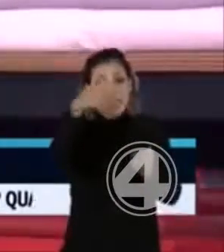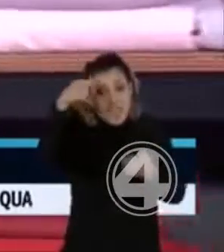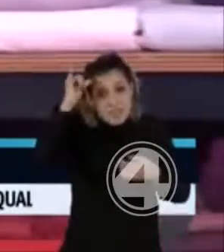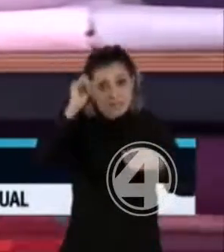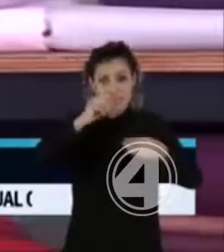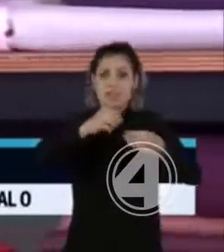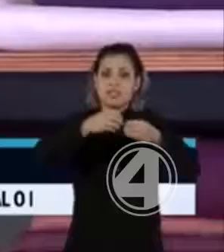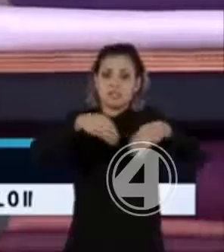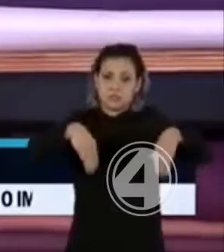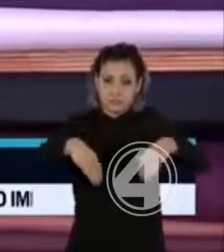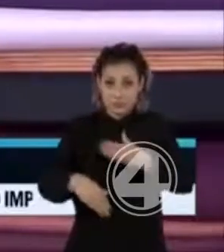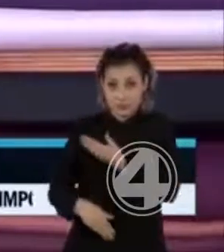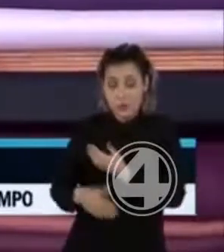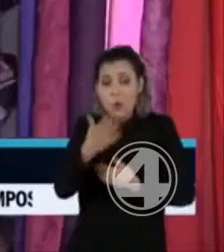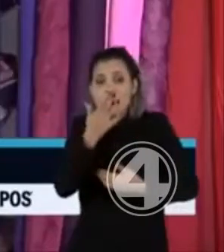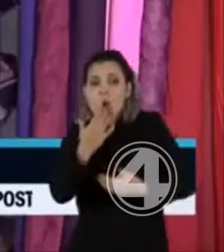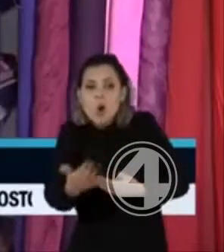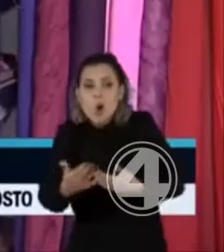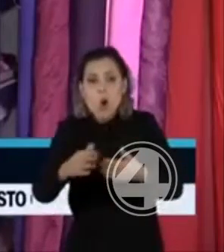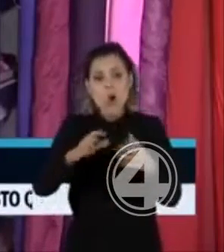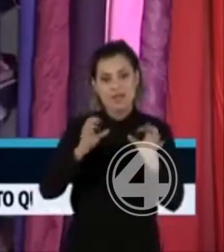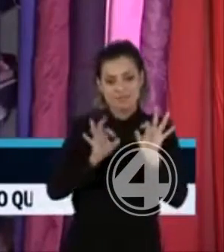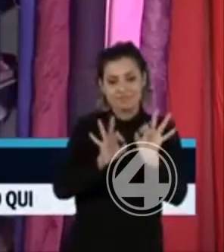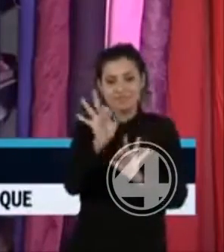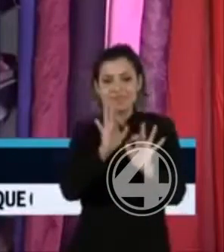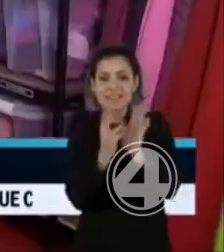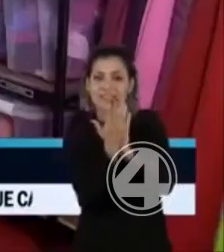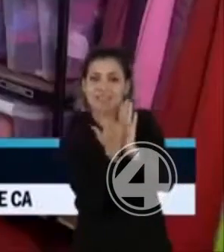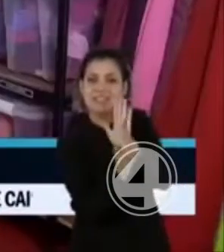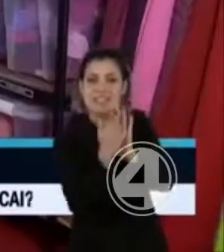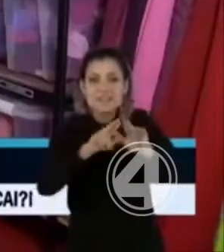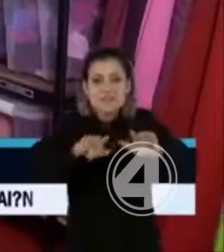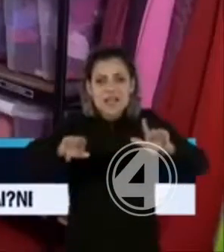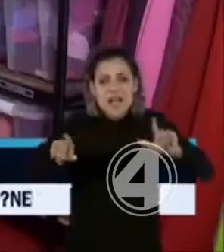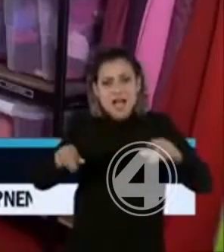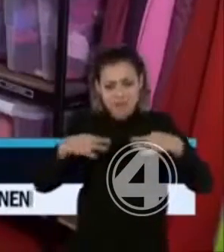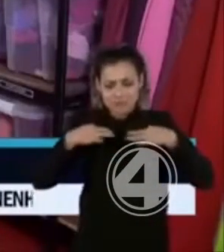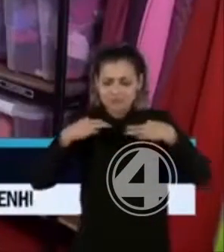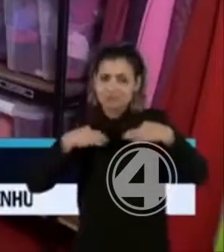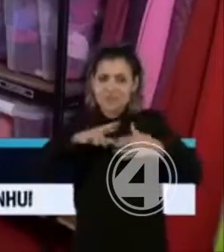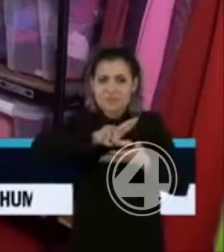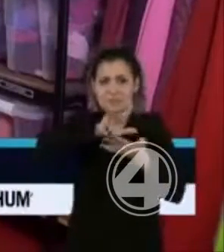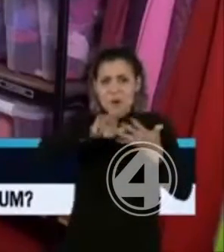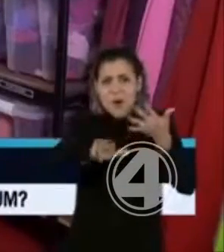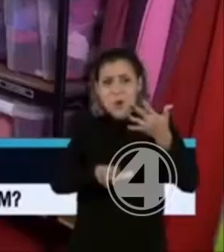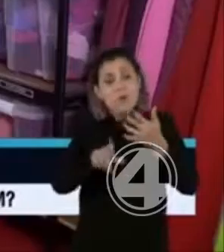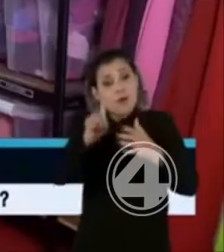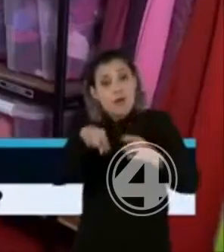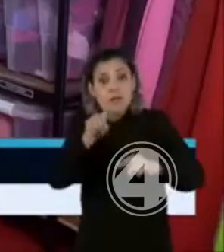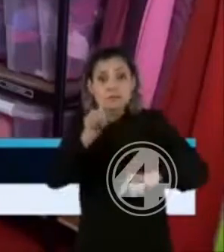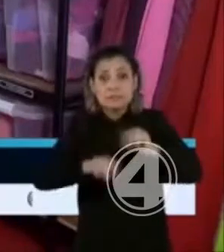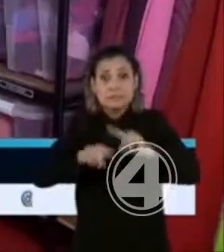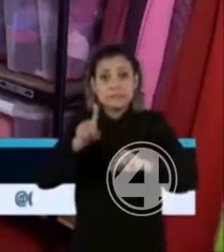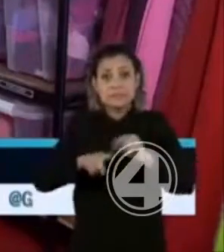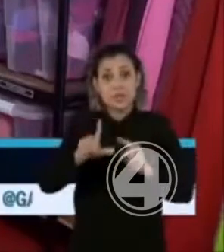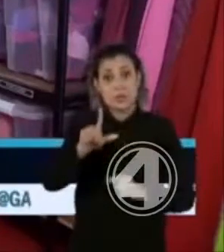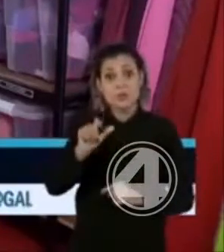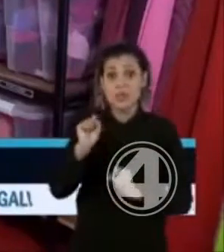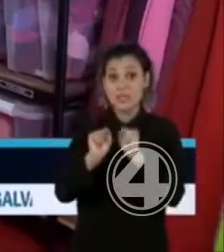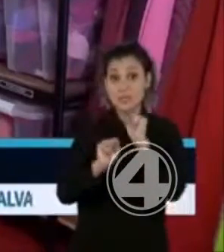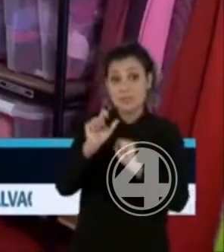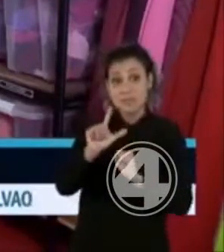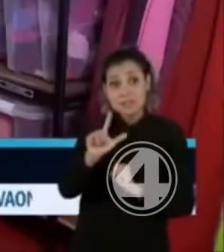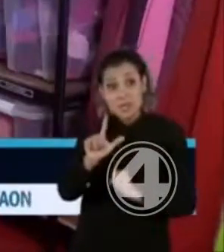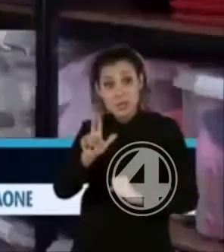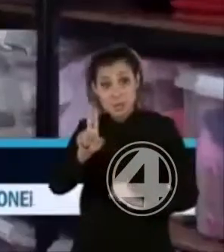Coloridos, estampados, brilhantes, naturais ou sintéticos. Sobras de tecido viraram um negócio nas mãos da Lu. Ela abriu a